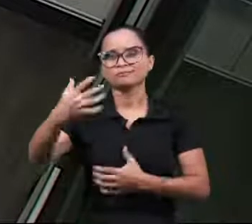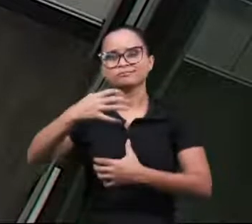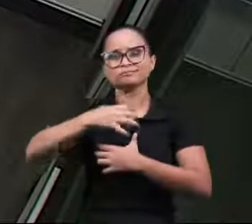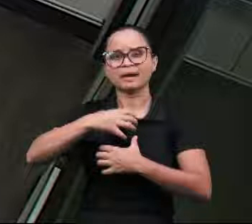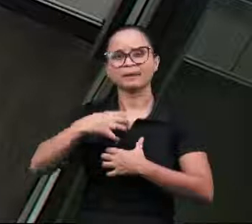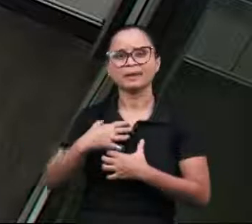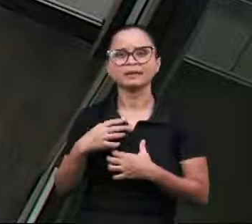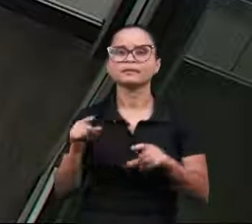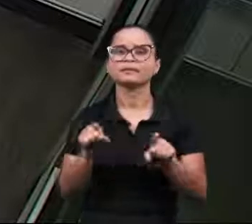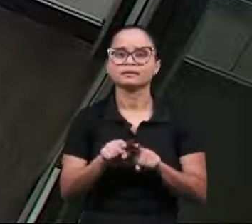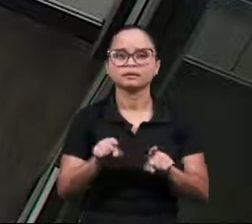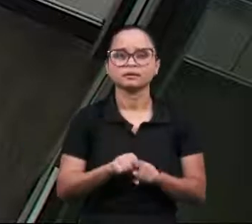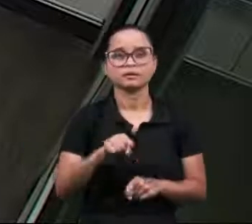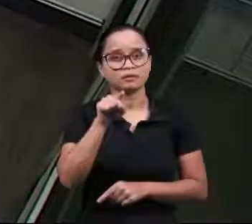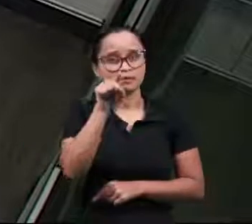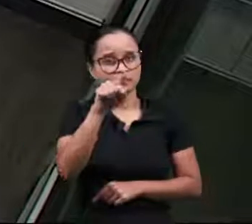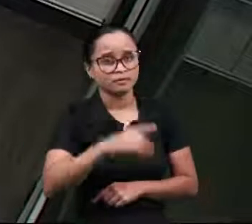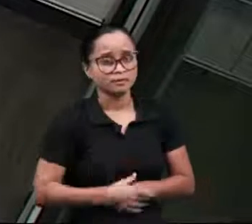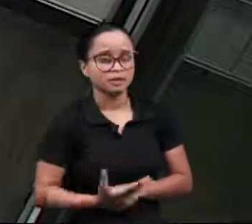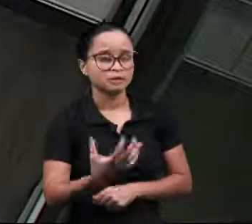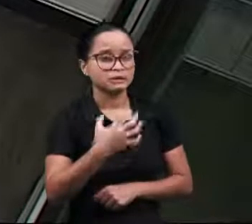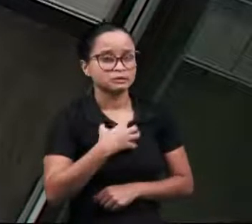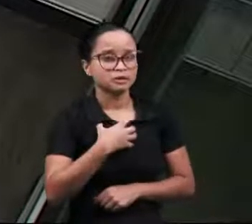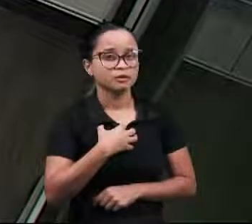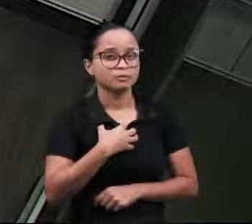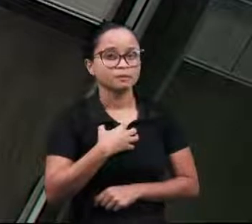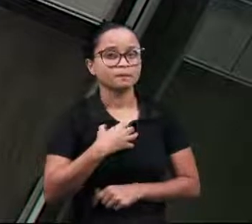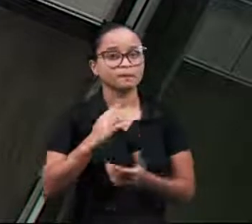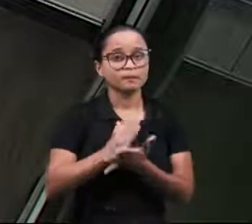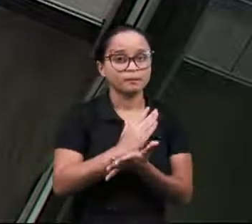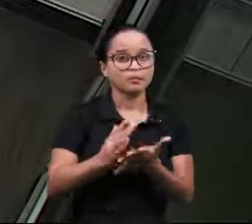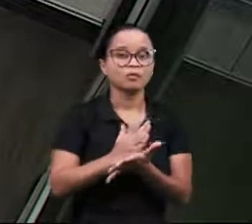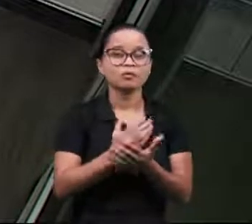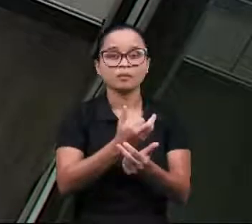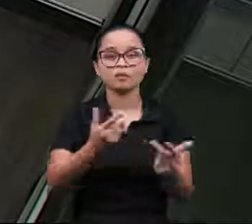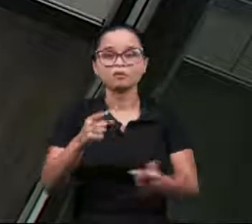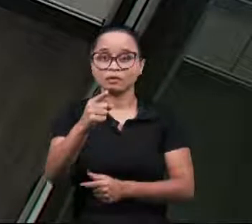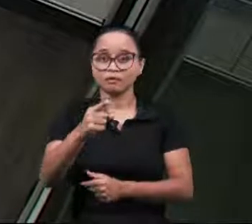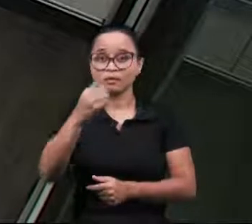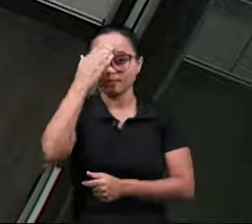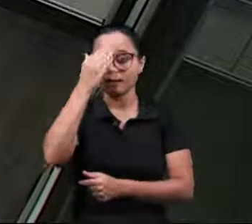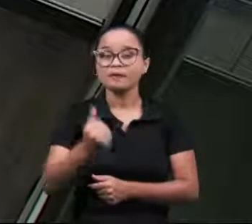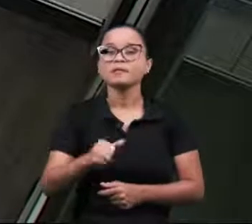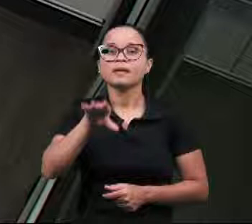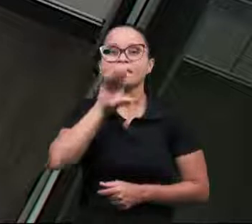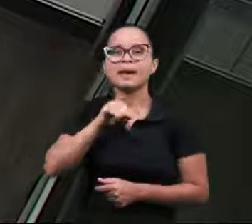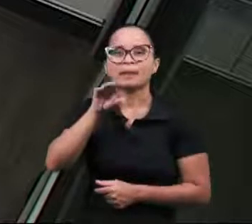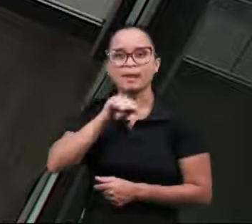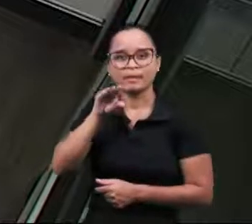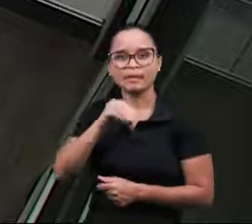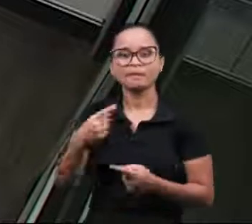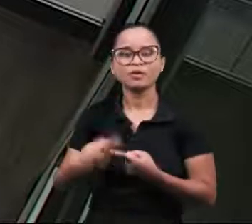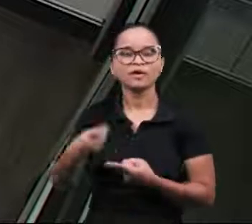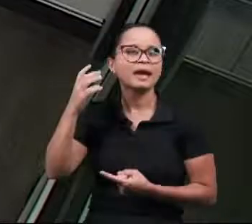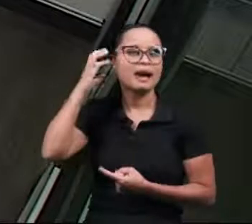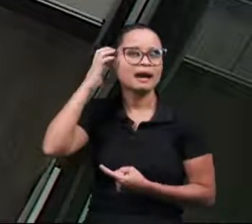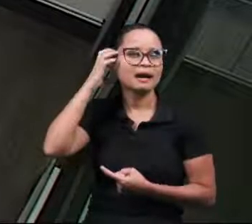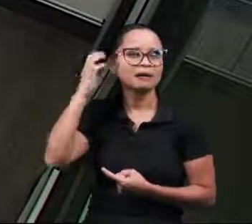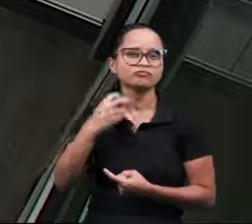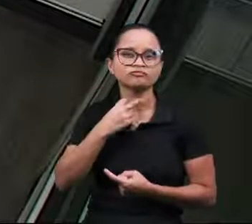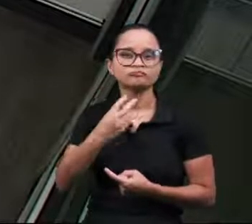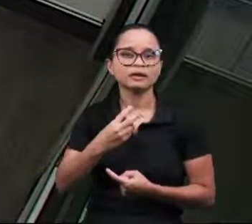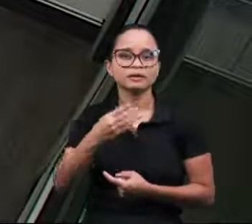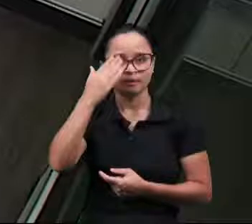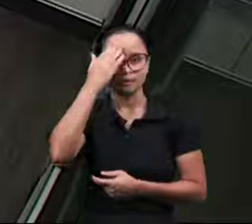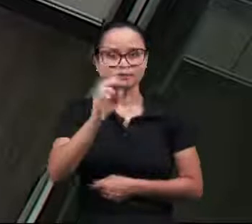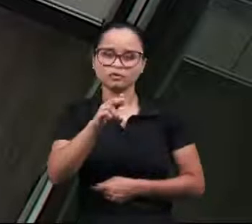Por exemplo, você tem uma vocação, você sabe falar bem no rádio, né? Quem sabe Deus não vai te usar nisso